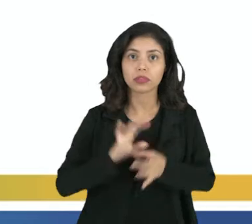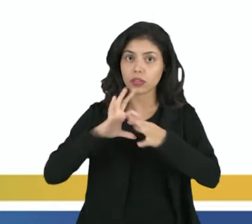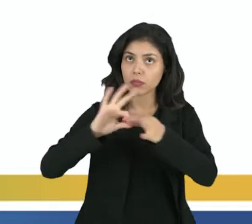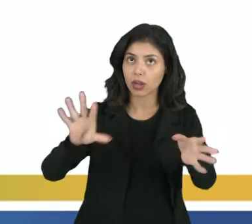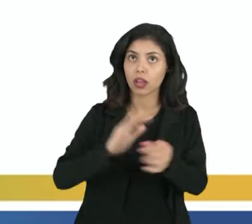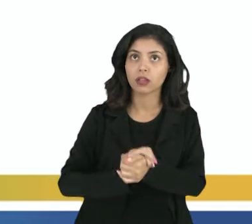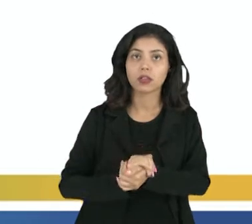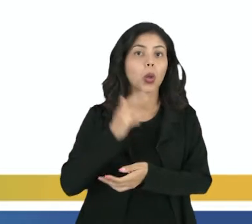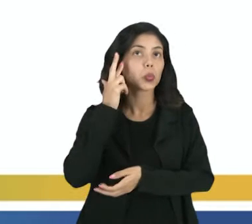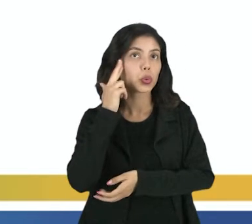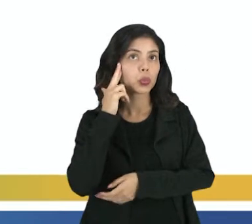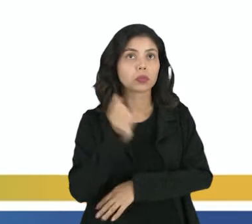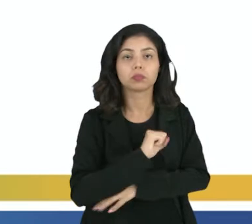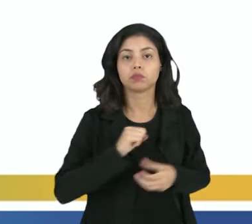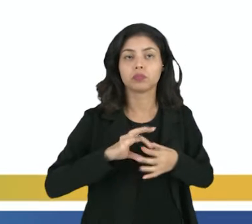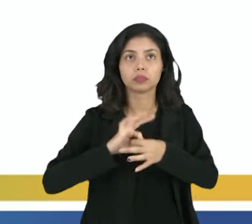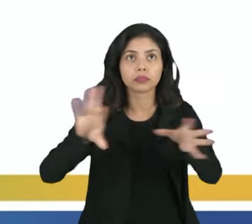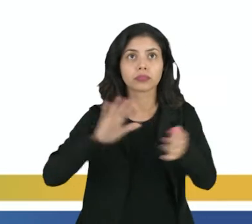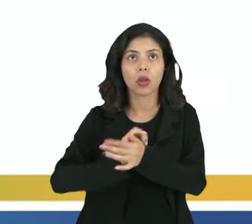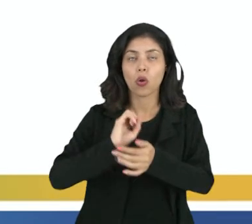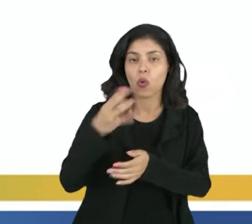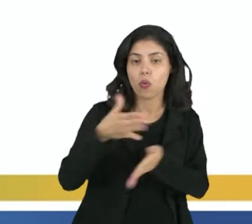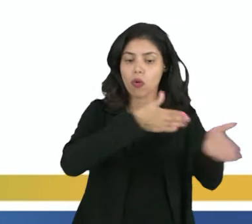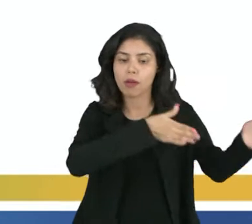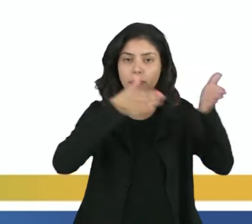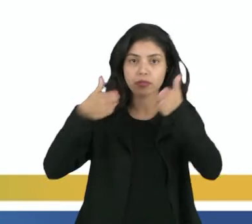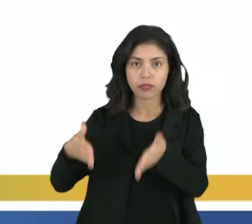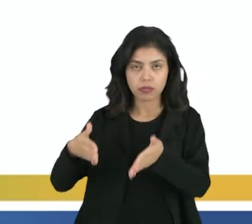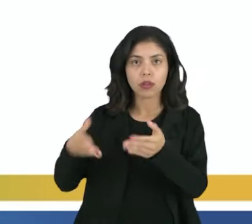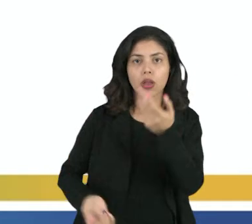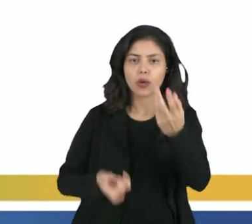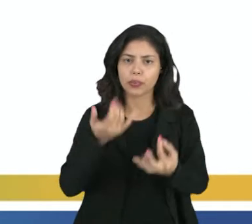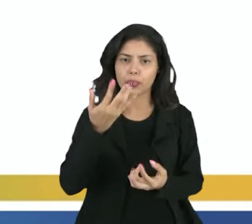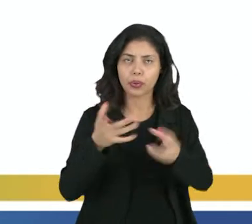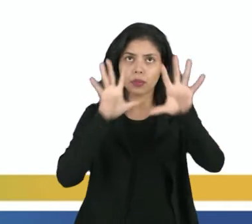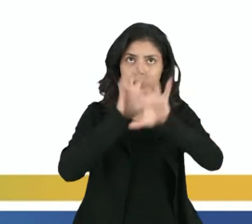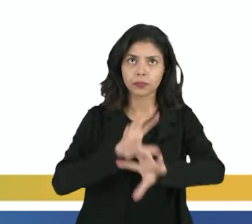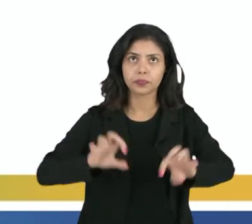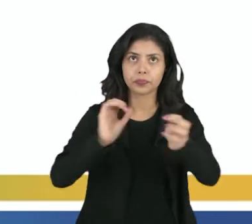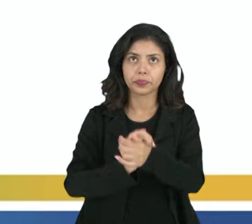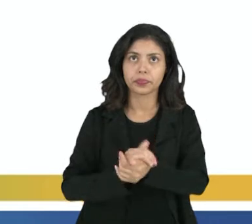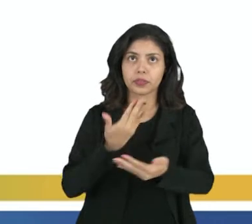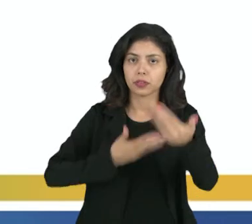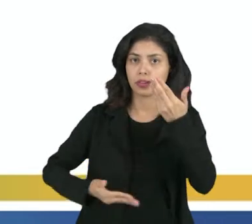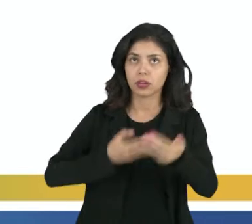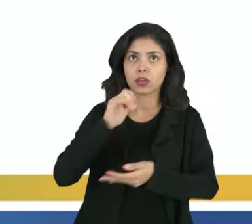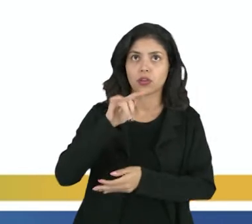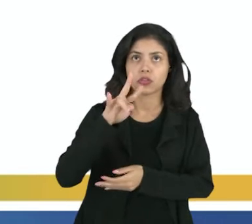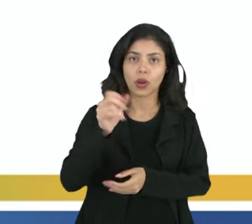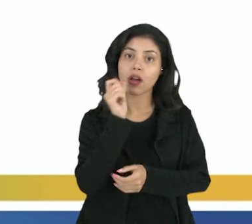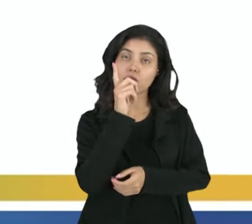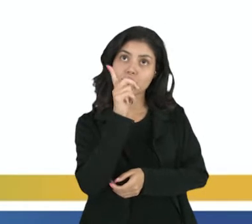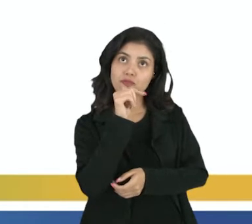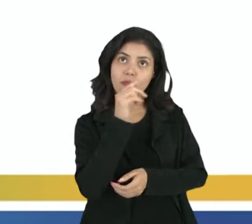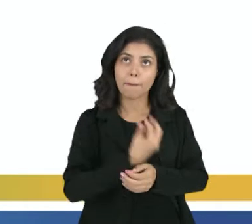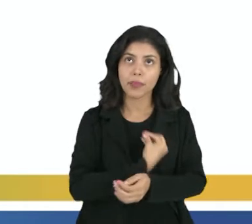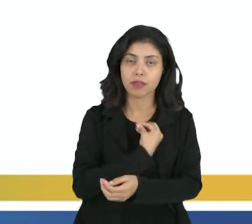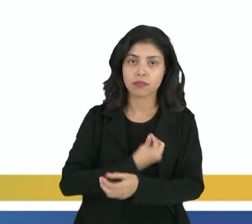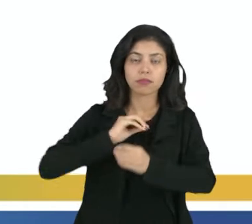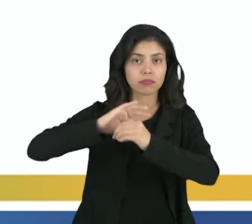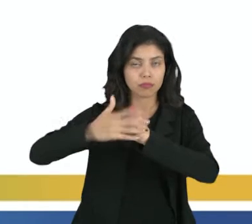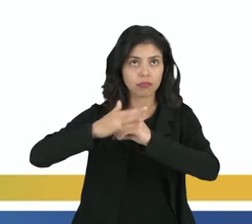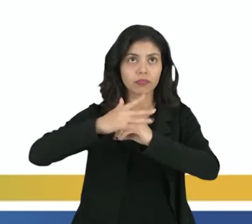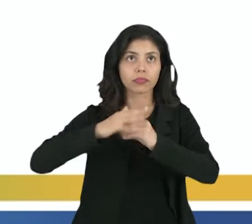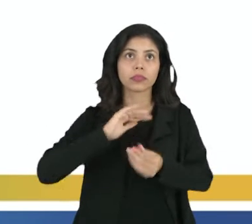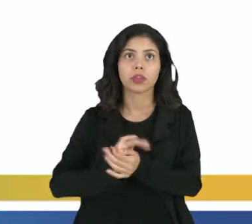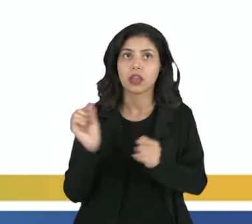liberado de forma natural ou a partir de combustíveis fósseis e ter age com gotículas de água presente